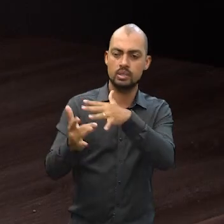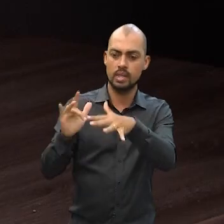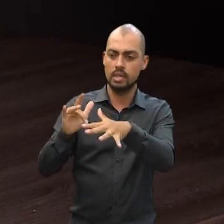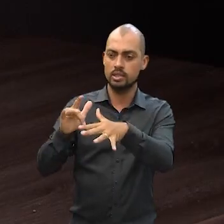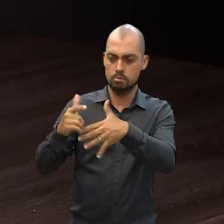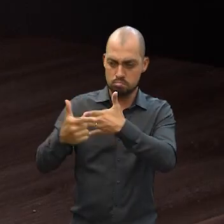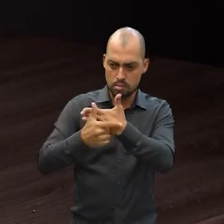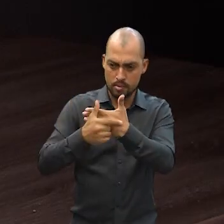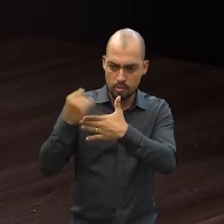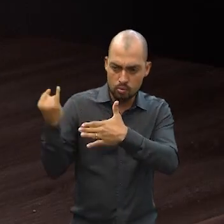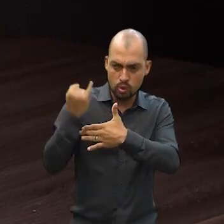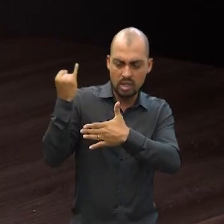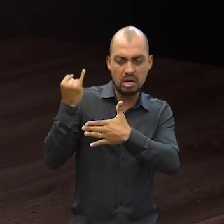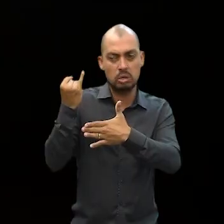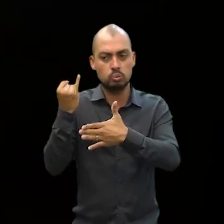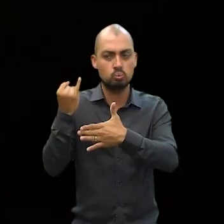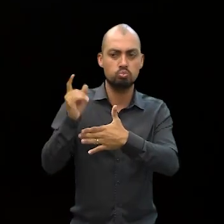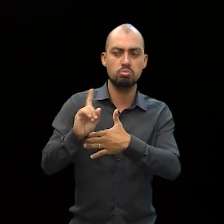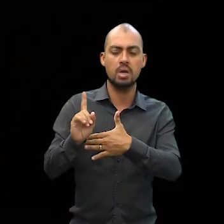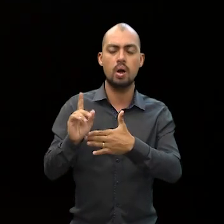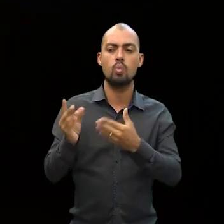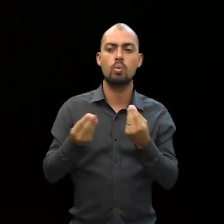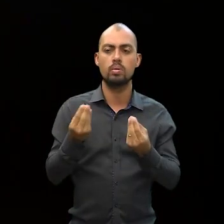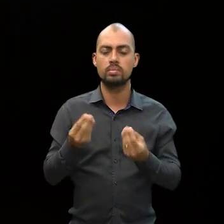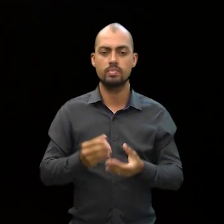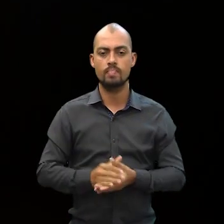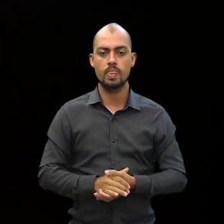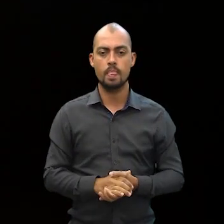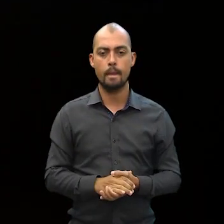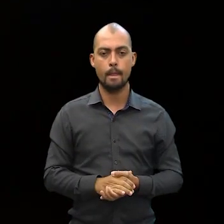papel fundamental ou não?